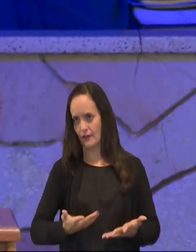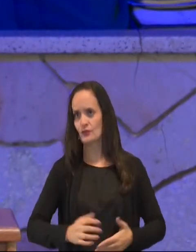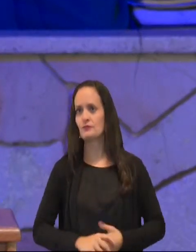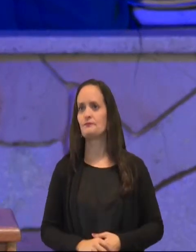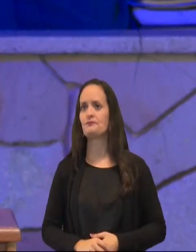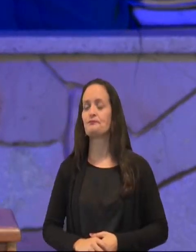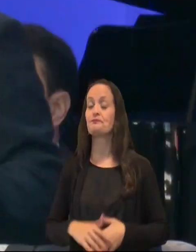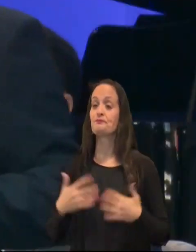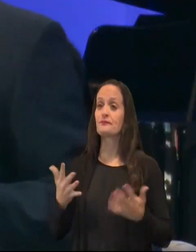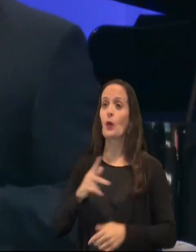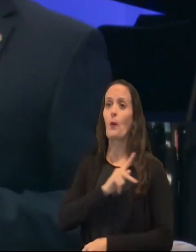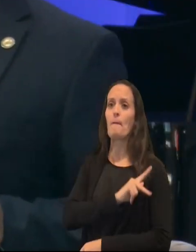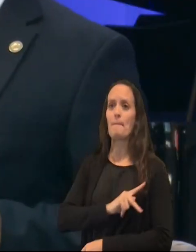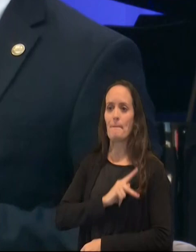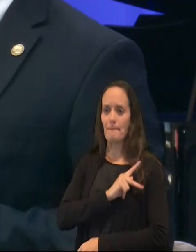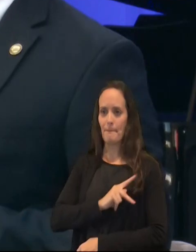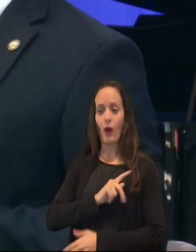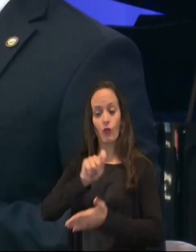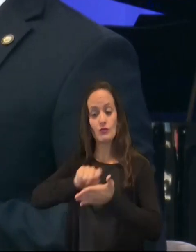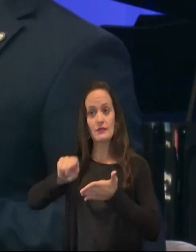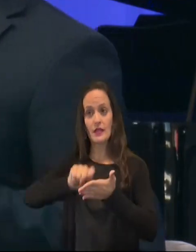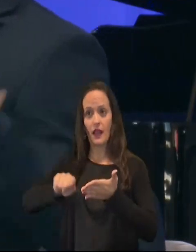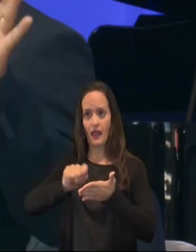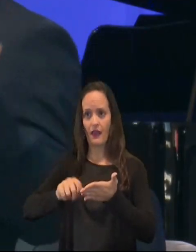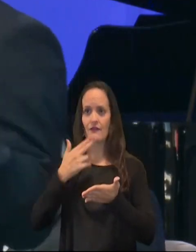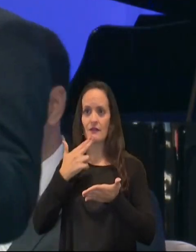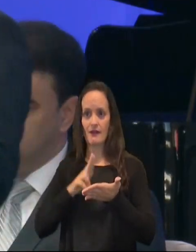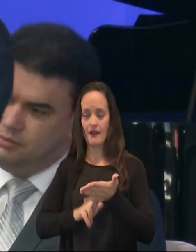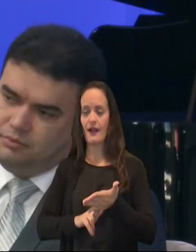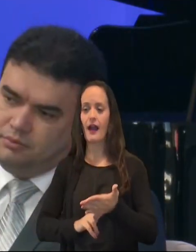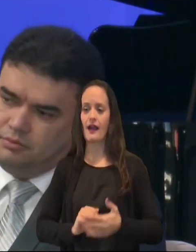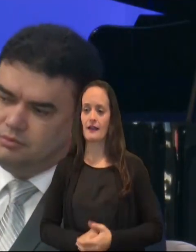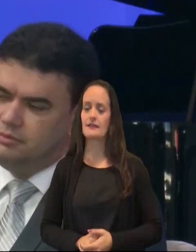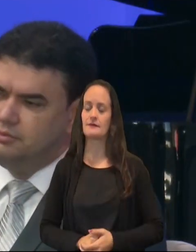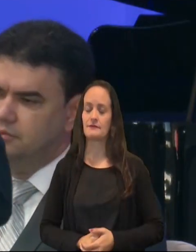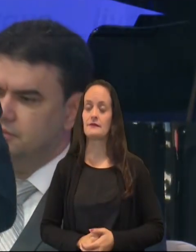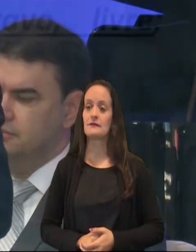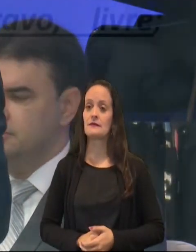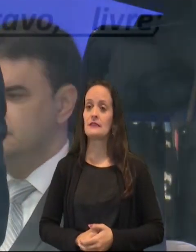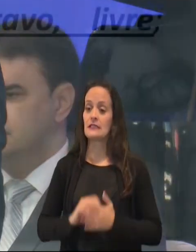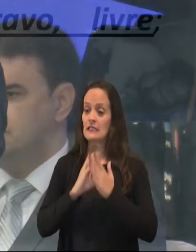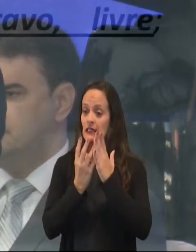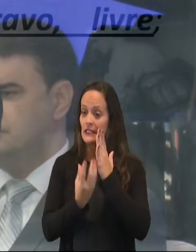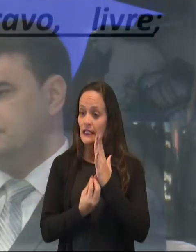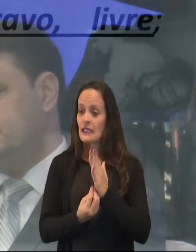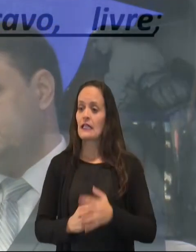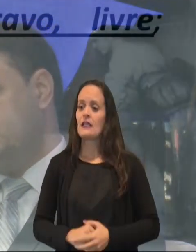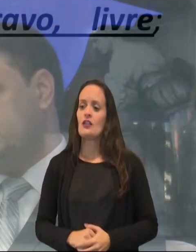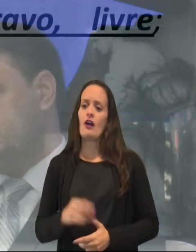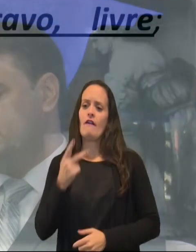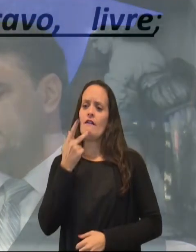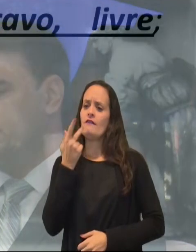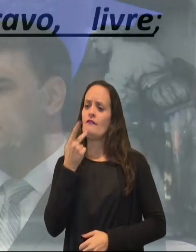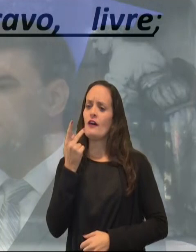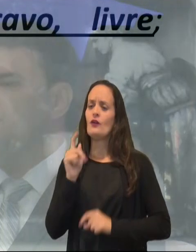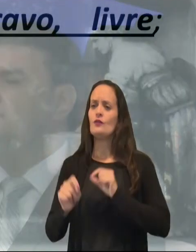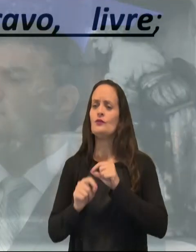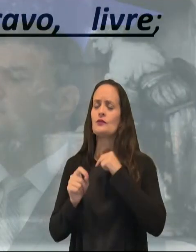Paulo vai escrever aos Colossenses sobre isso. A igreja de Colosso, que nasce ali, em casa de